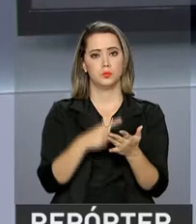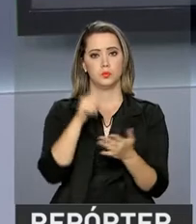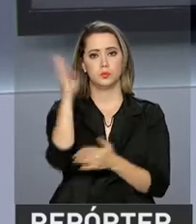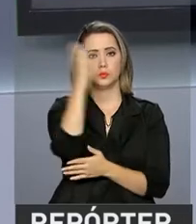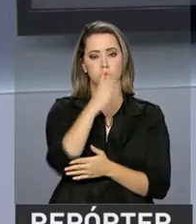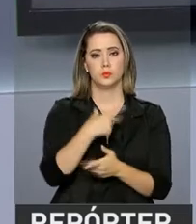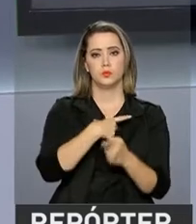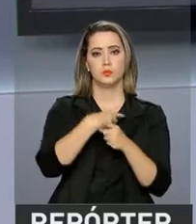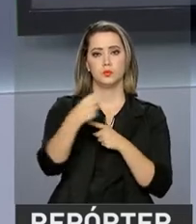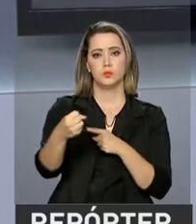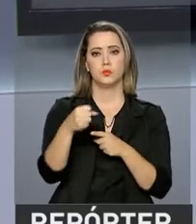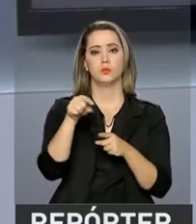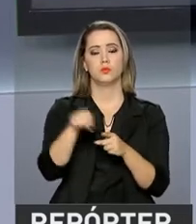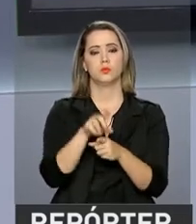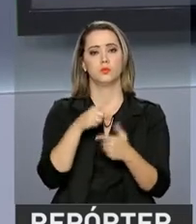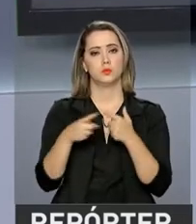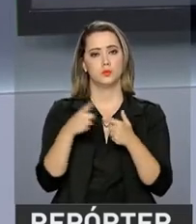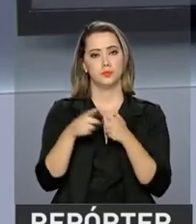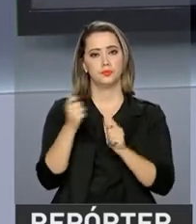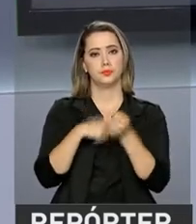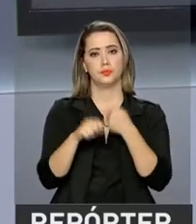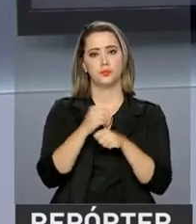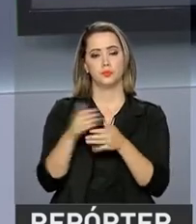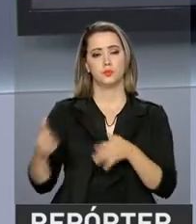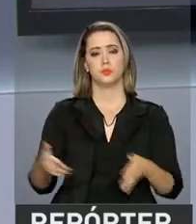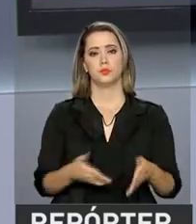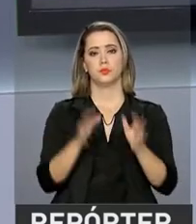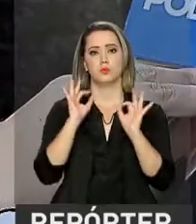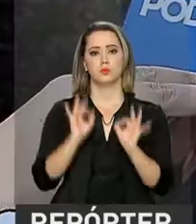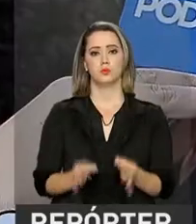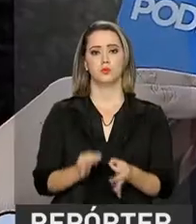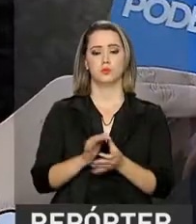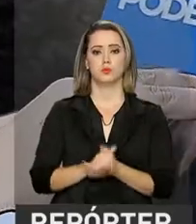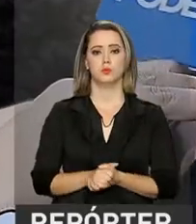brasil saiu da recessão e está no caminho certo